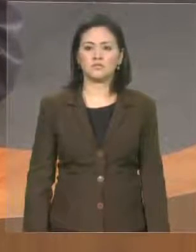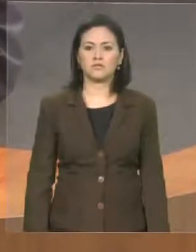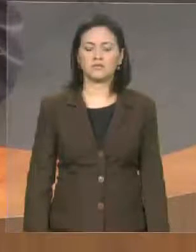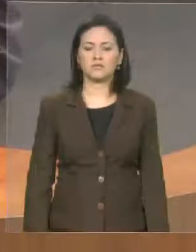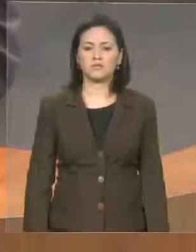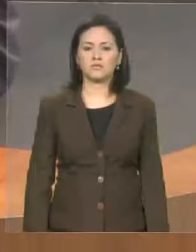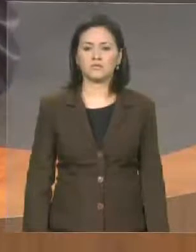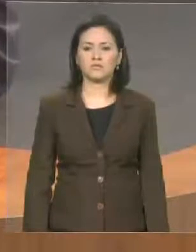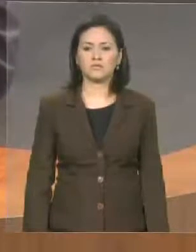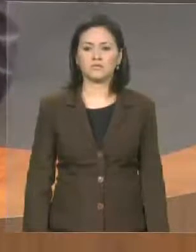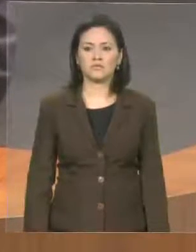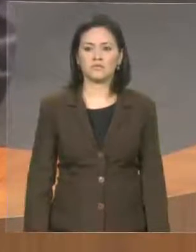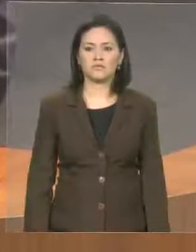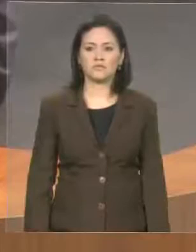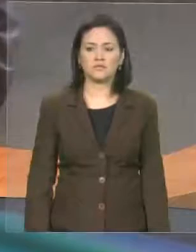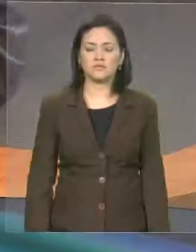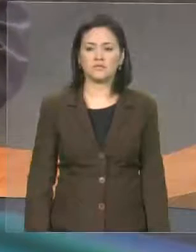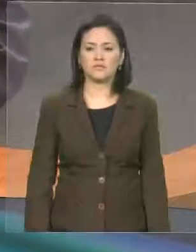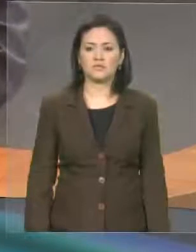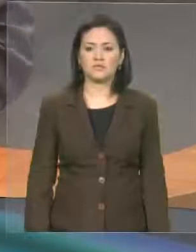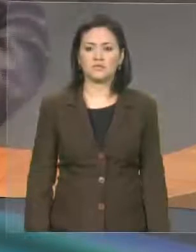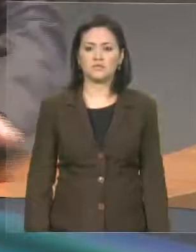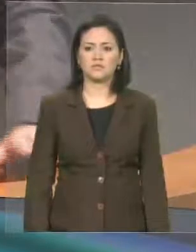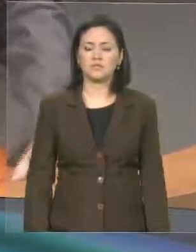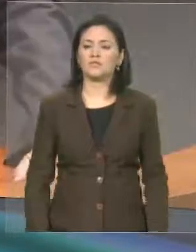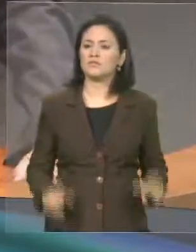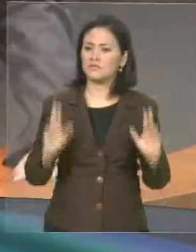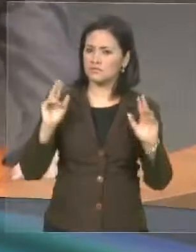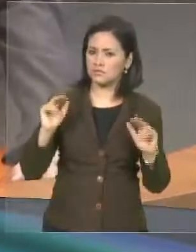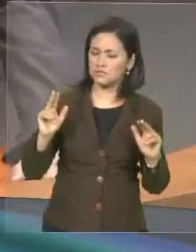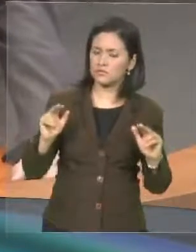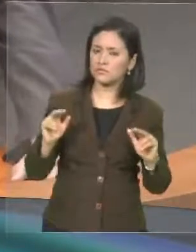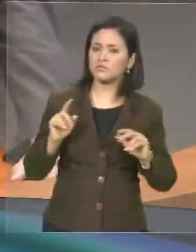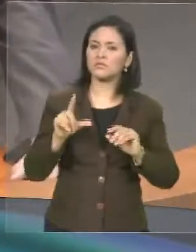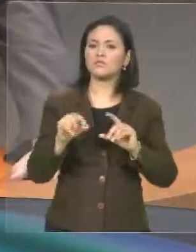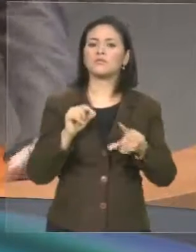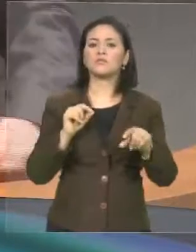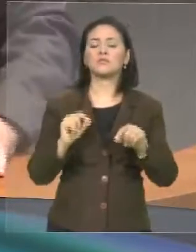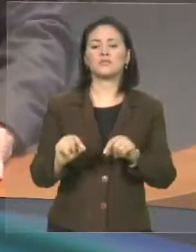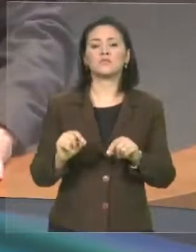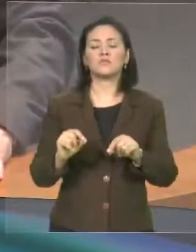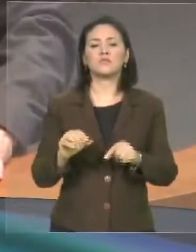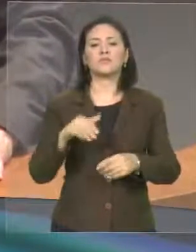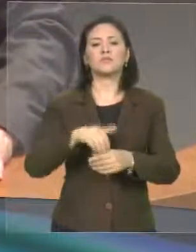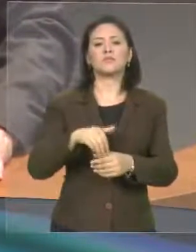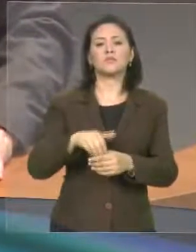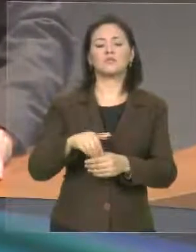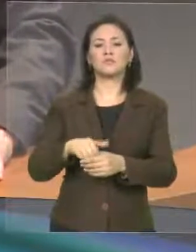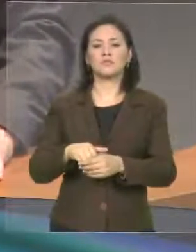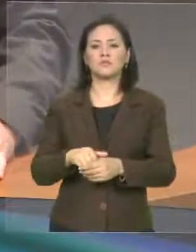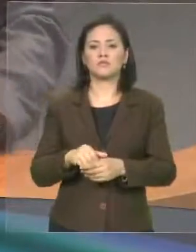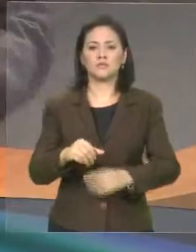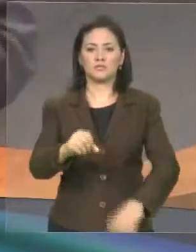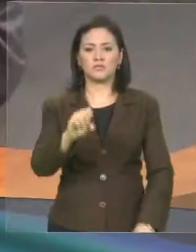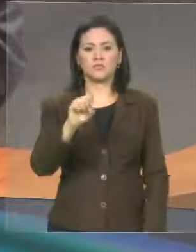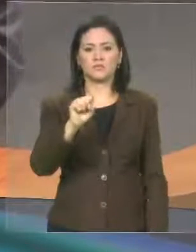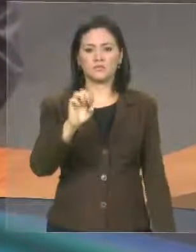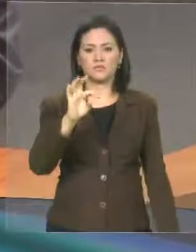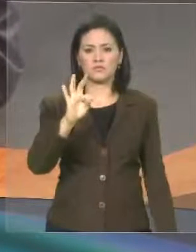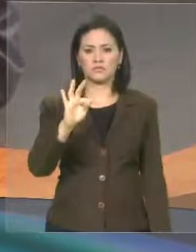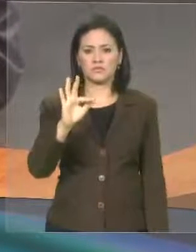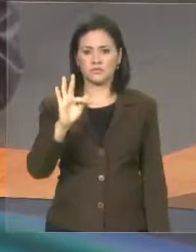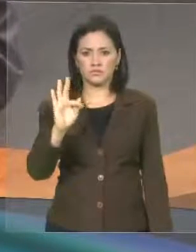aqui àquela decisão do Supremo Tribunal Federal, que foi julgada